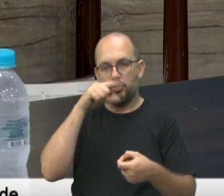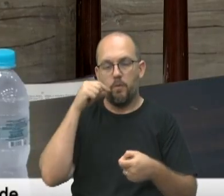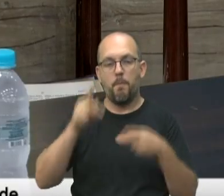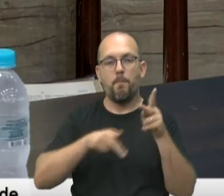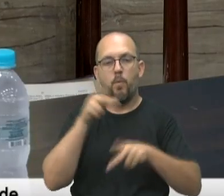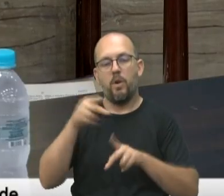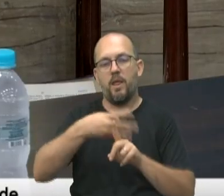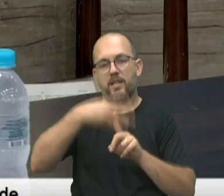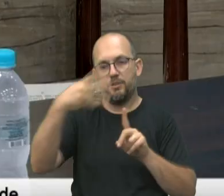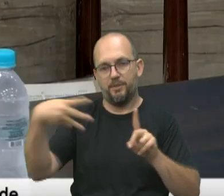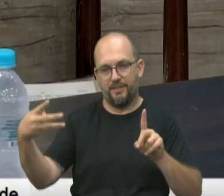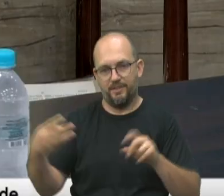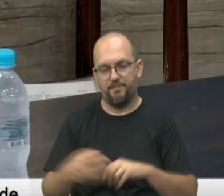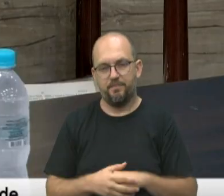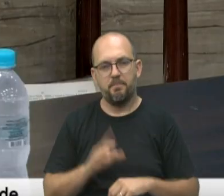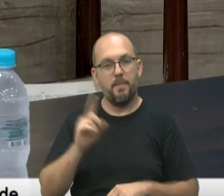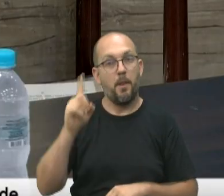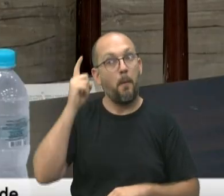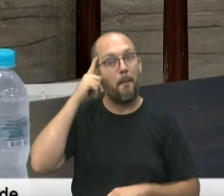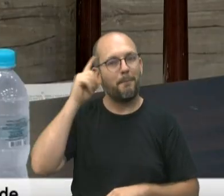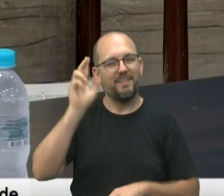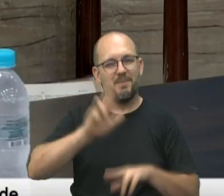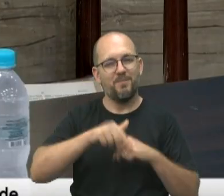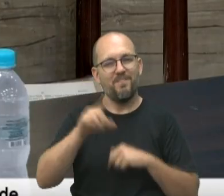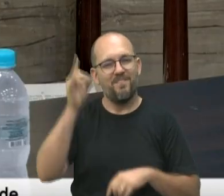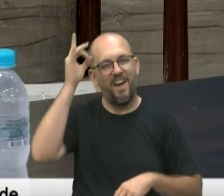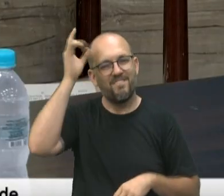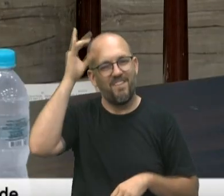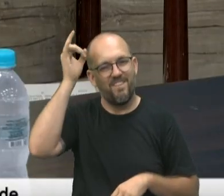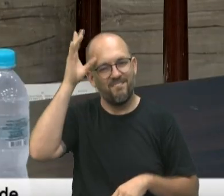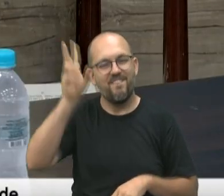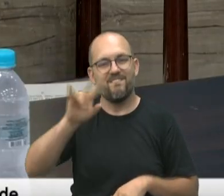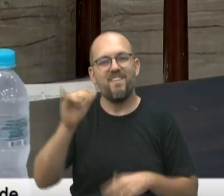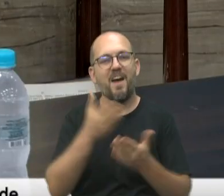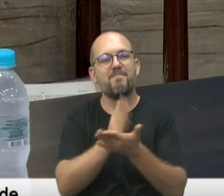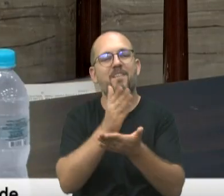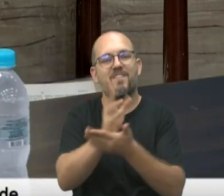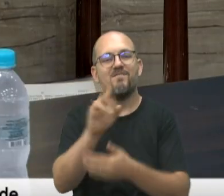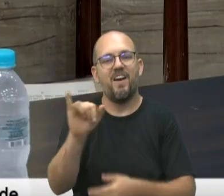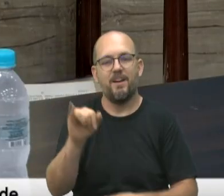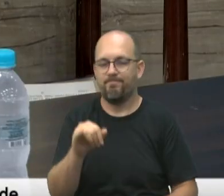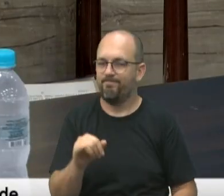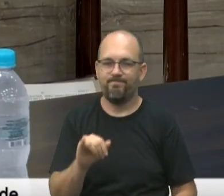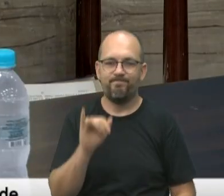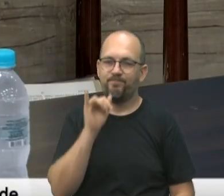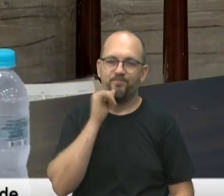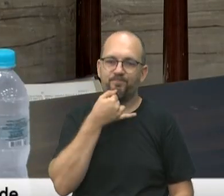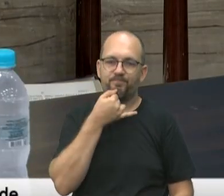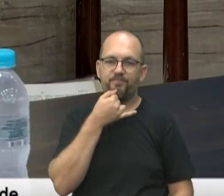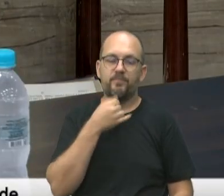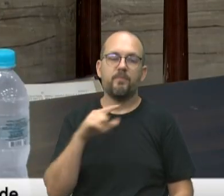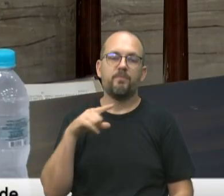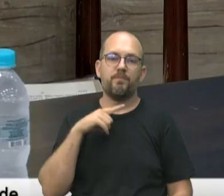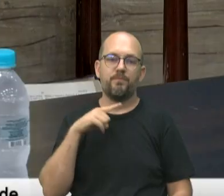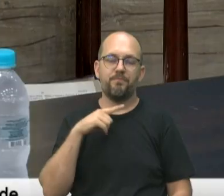população LGBT. Mas não pensem que por isso vai ser mais fácil de ser aprovado. Infelizmente, a gente